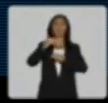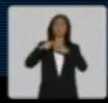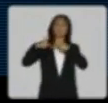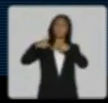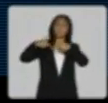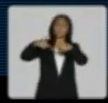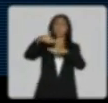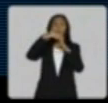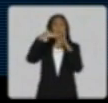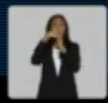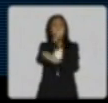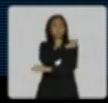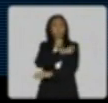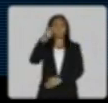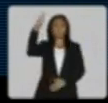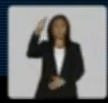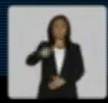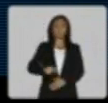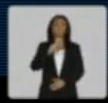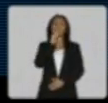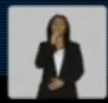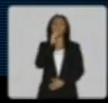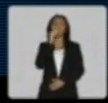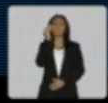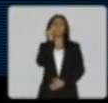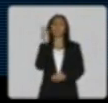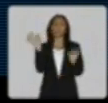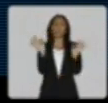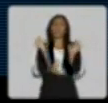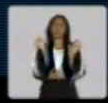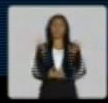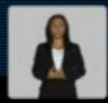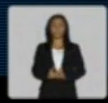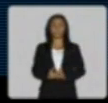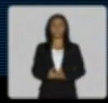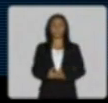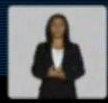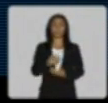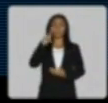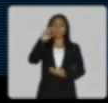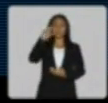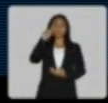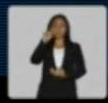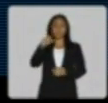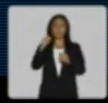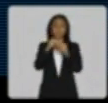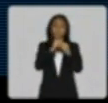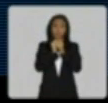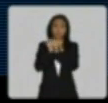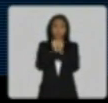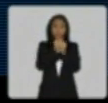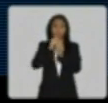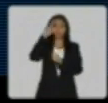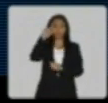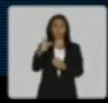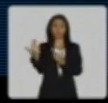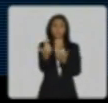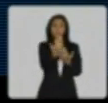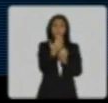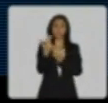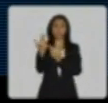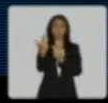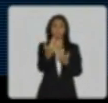acontecer com todo o estado com alguém sem nenhuma experiência com crivella e vídeo qualquer semelhança